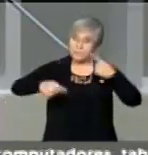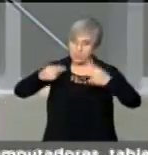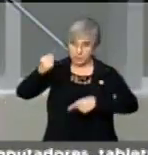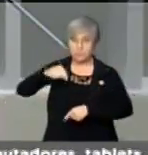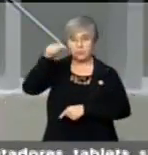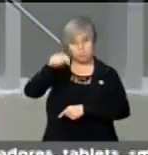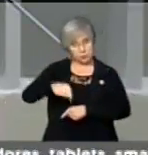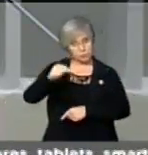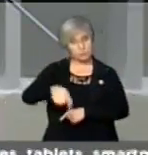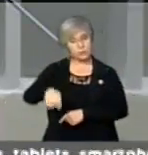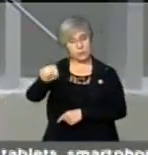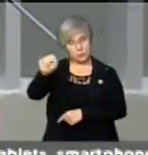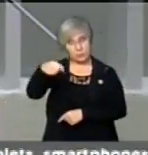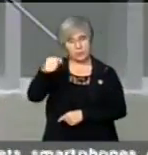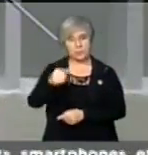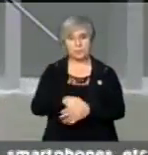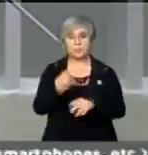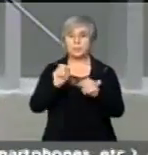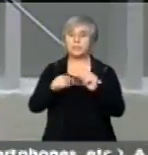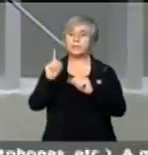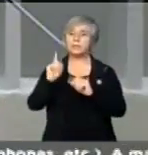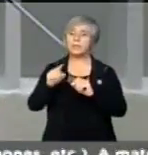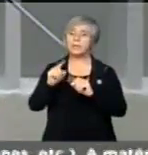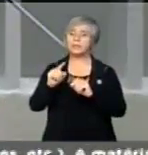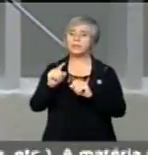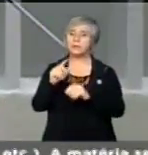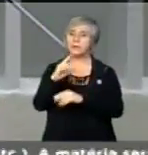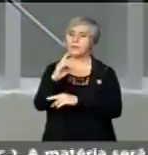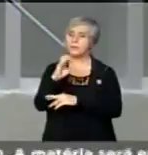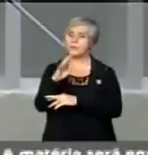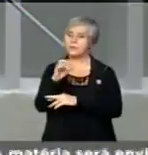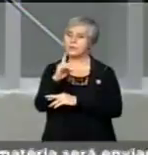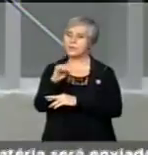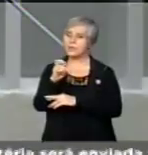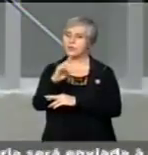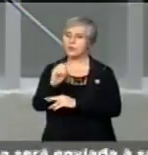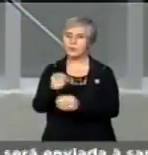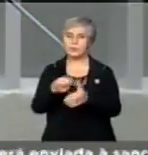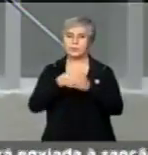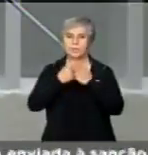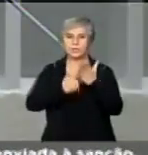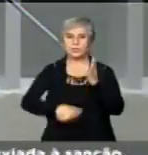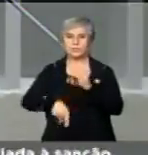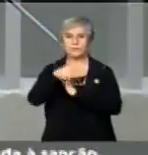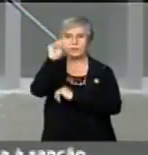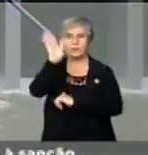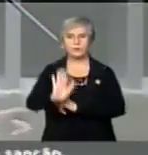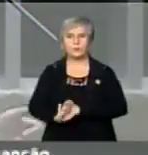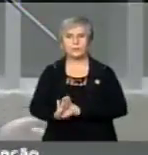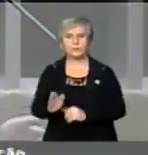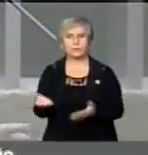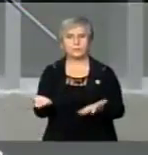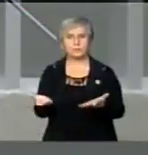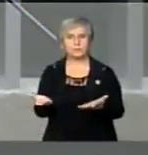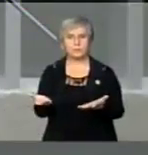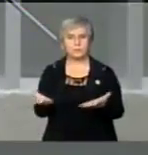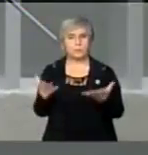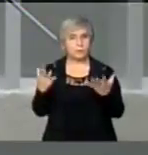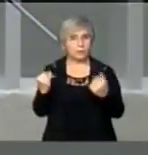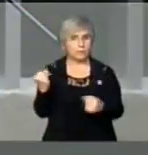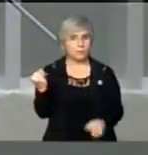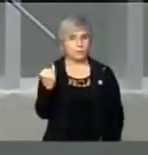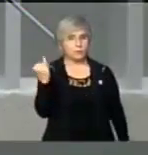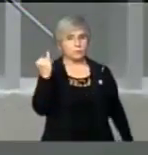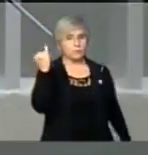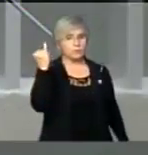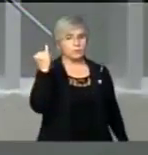discutido. Quem são os credores da dívida pública brasileira? Esse é um dado mais do que relevante,